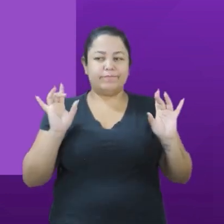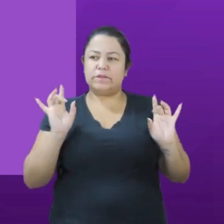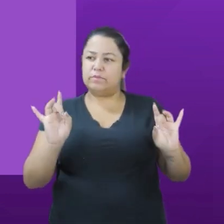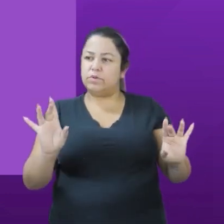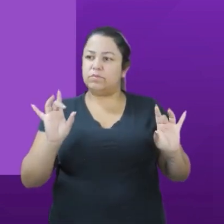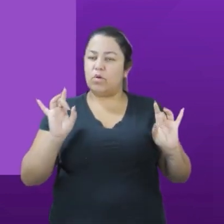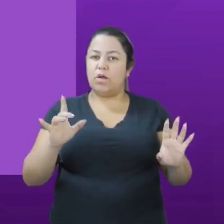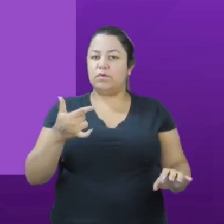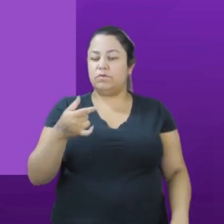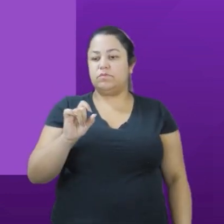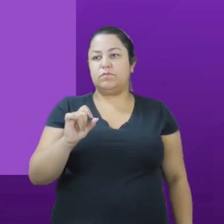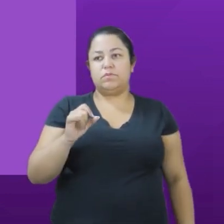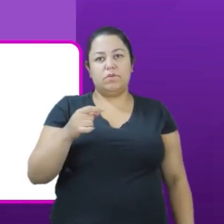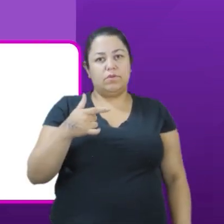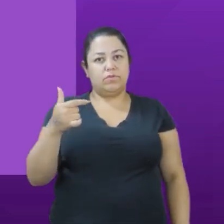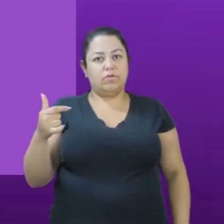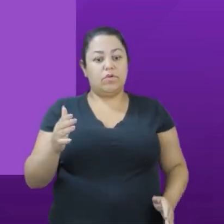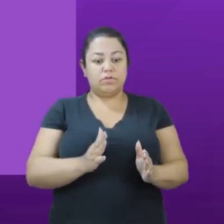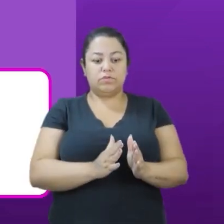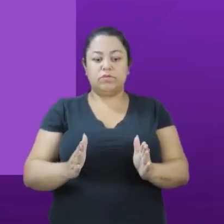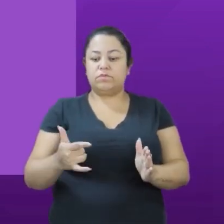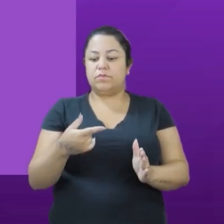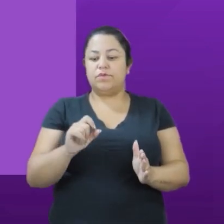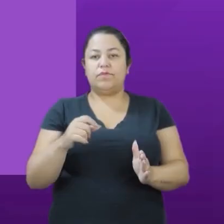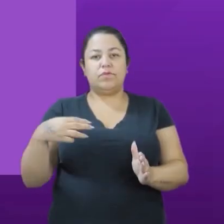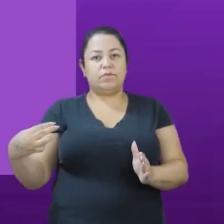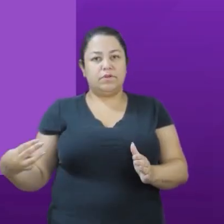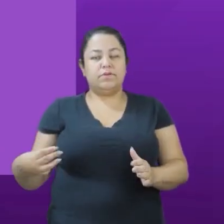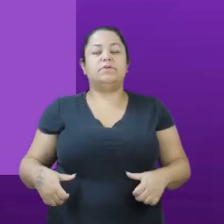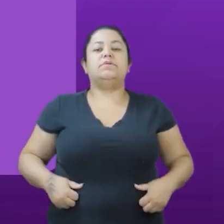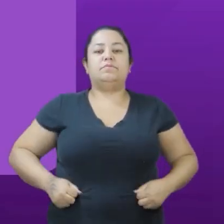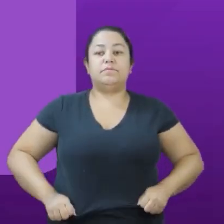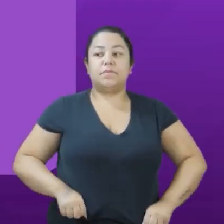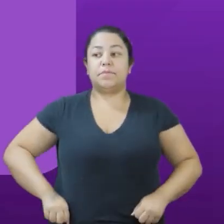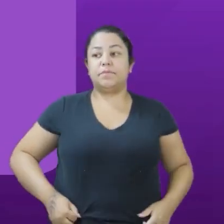entre 2022 e 2023, a gente percebe